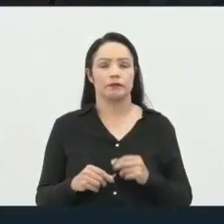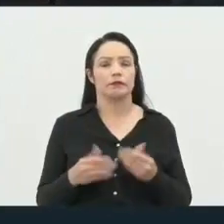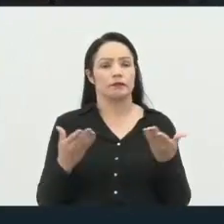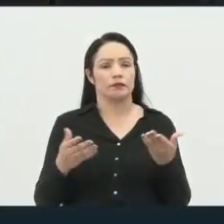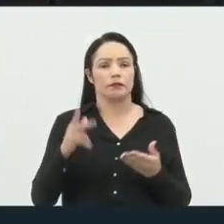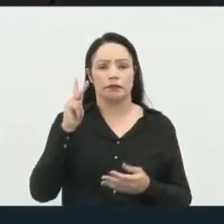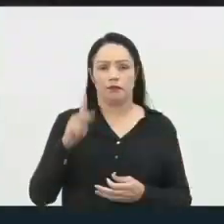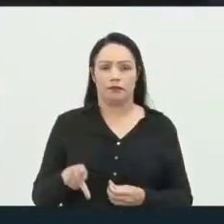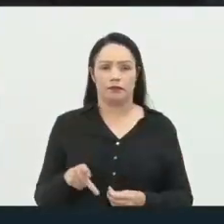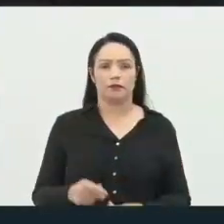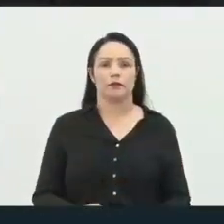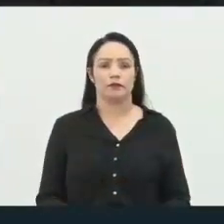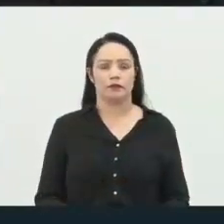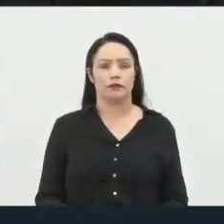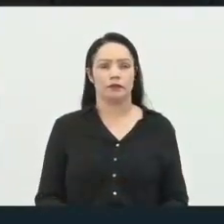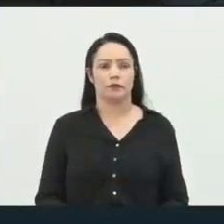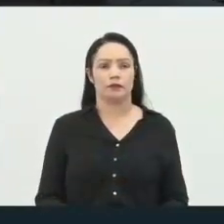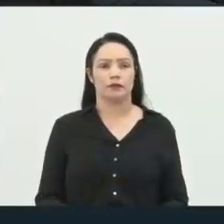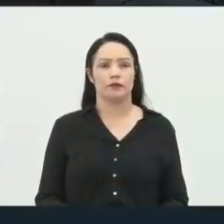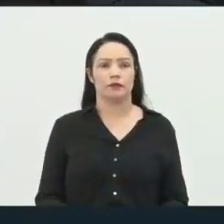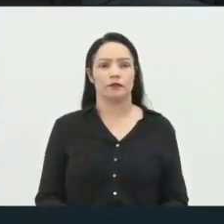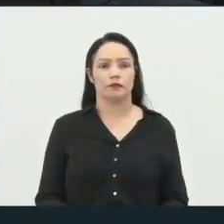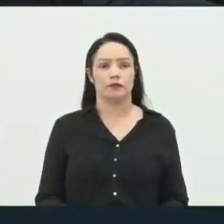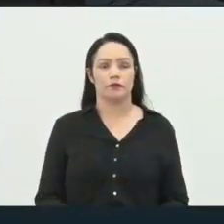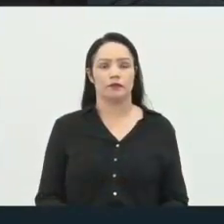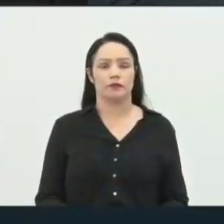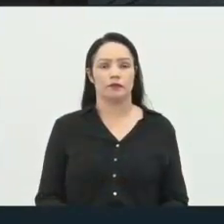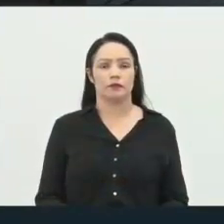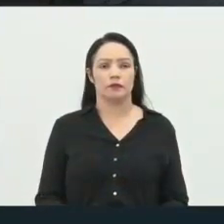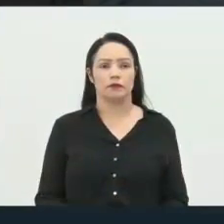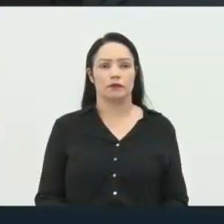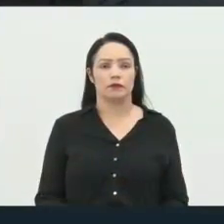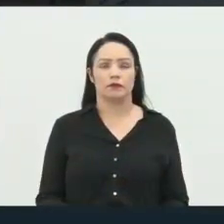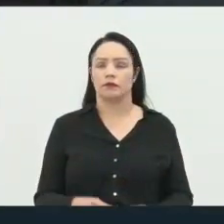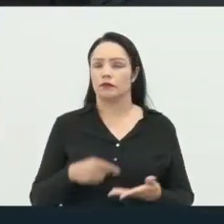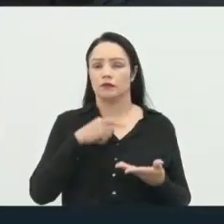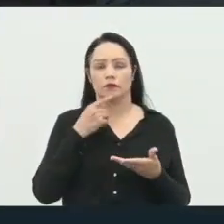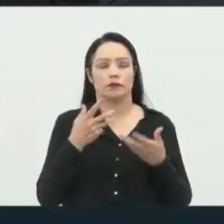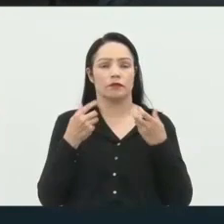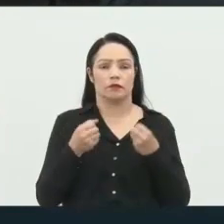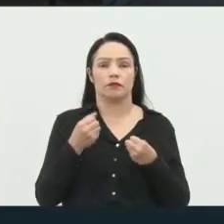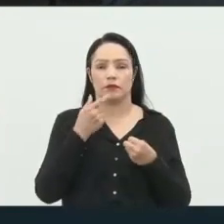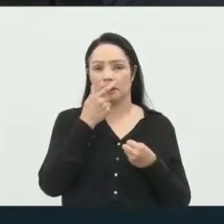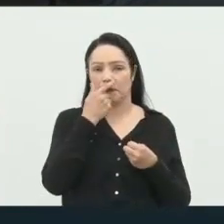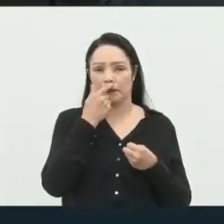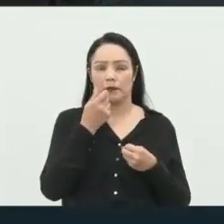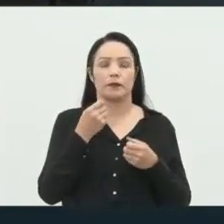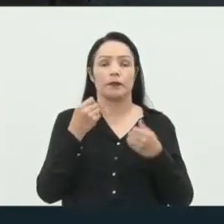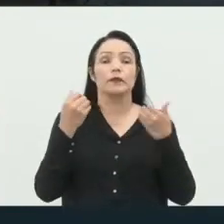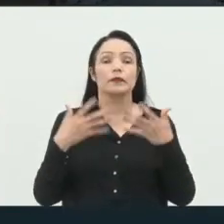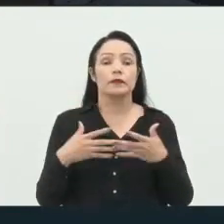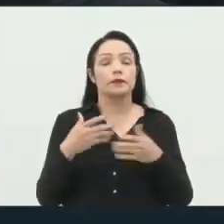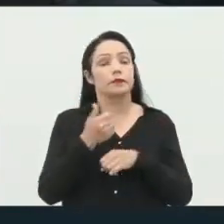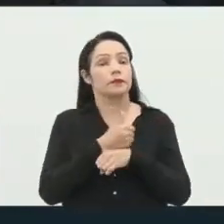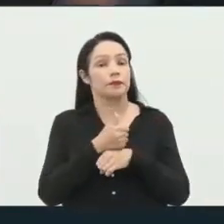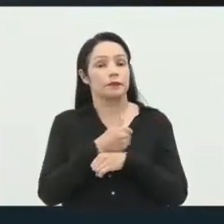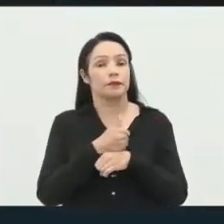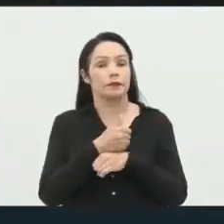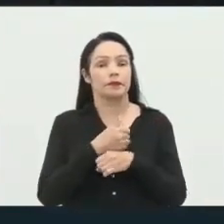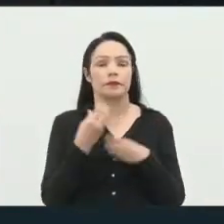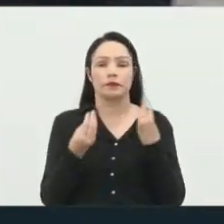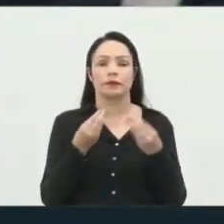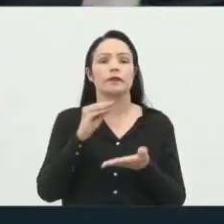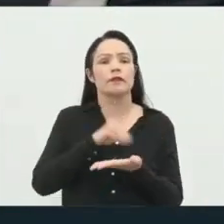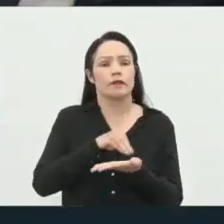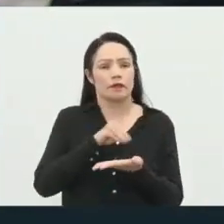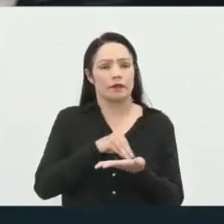para concluir inadmissível tratar o profissional da saúde com a falta de respeito que está